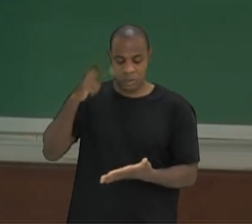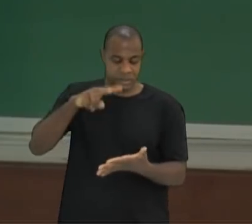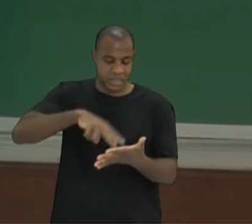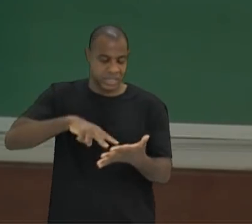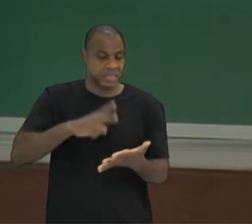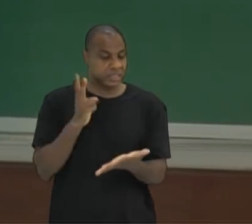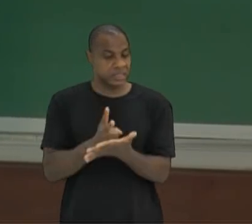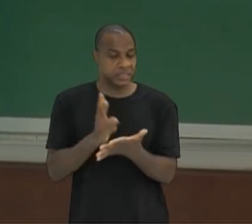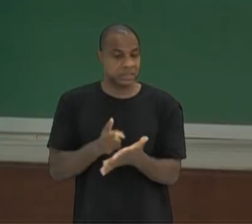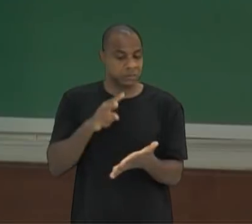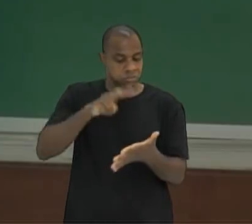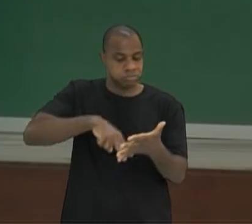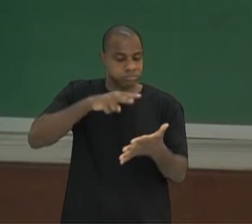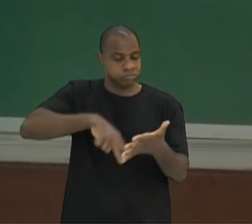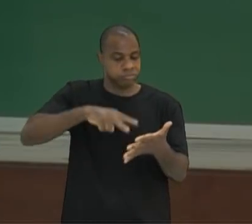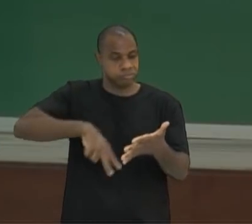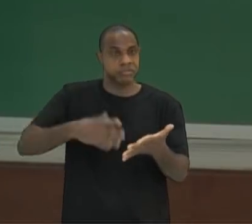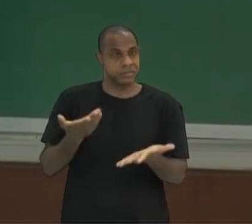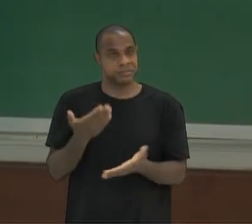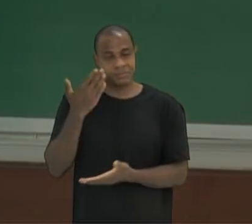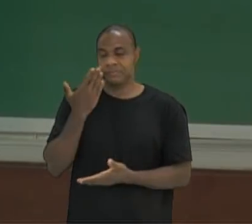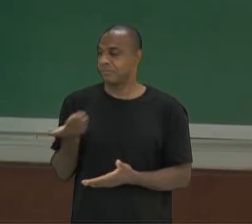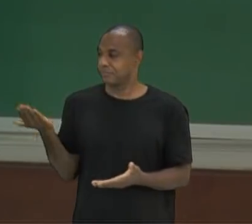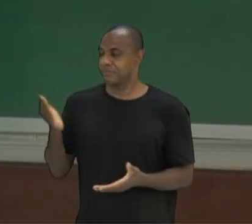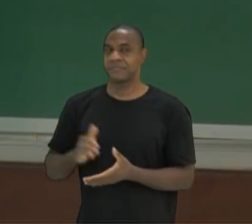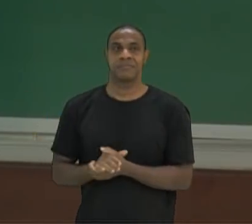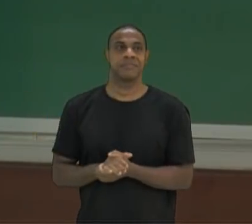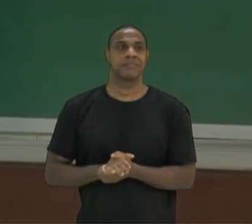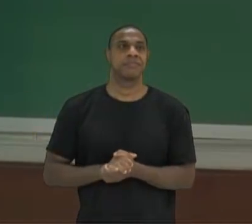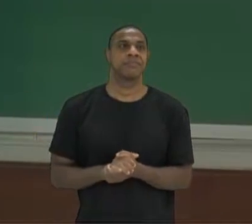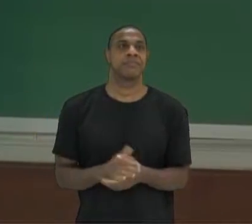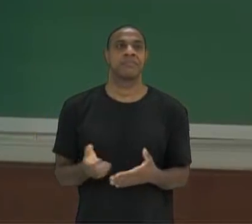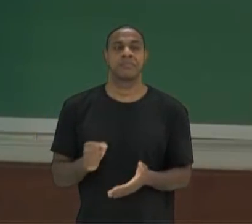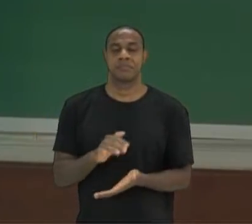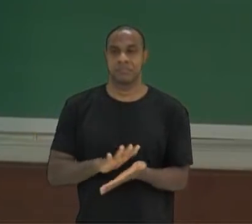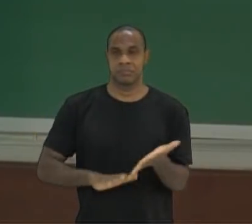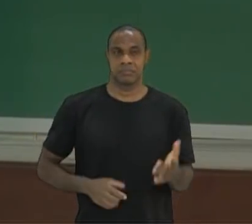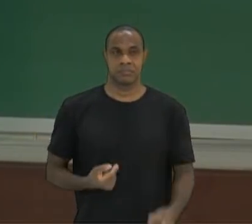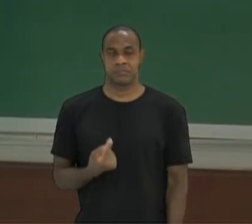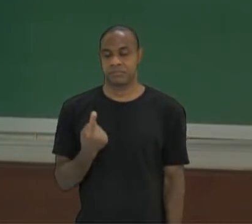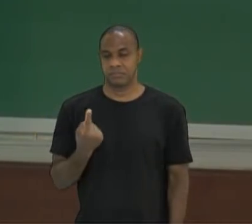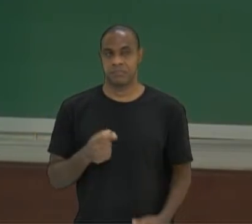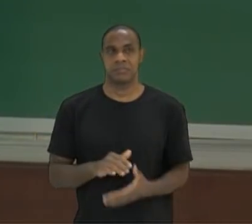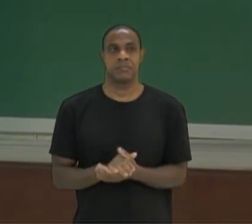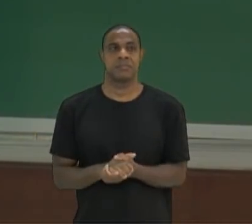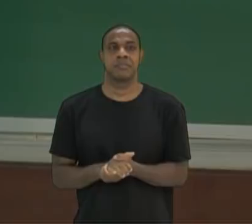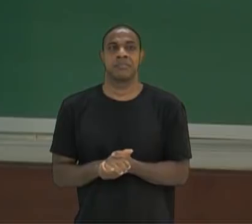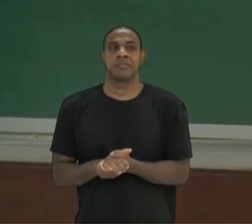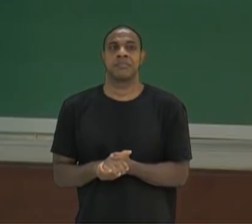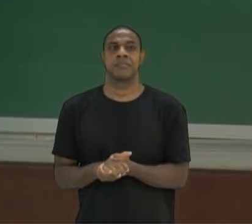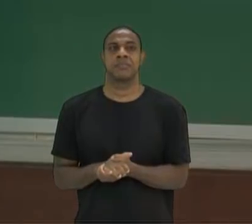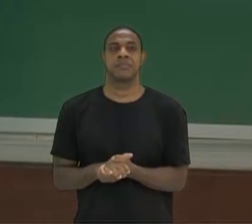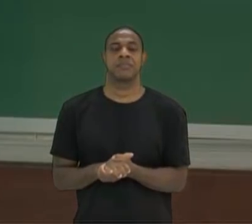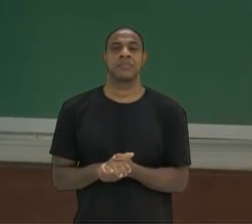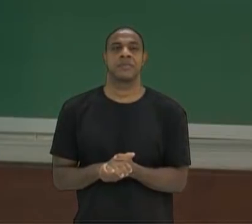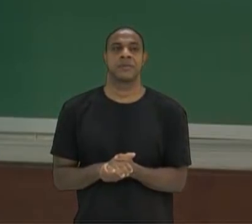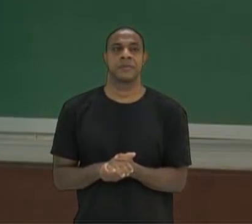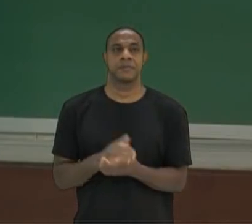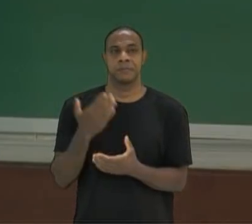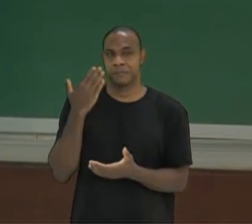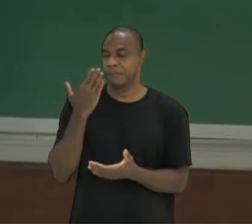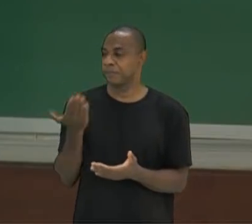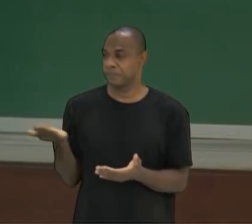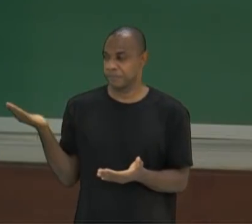para assistir o filme, certo? Agora a nossa atividade inicial, né, para a gente fazer uma reflexão um pouquinho